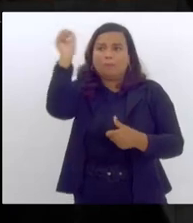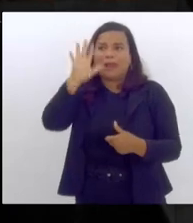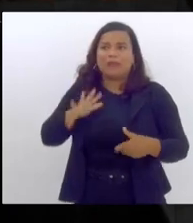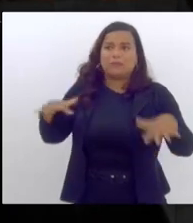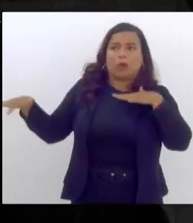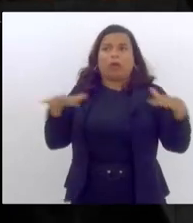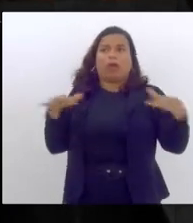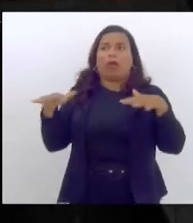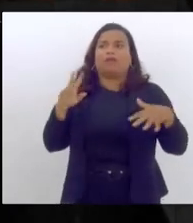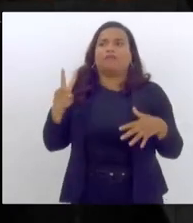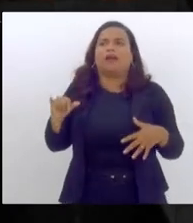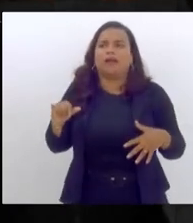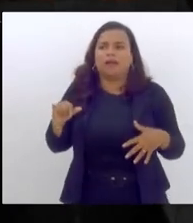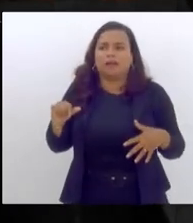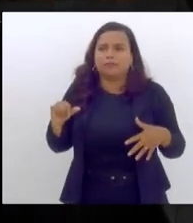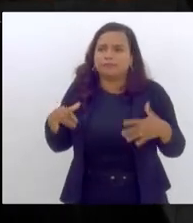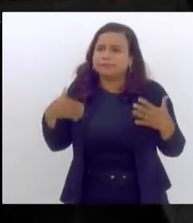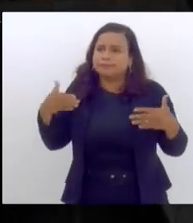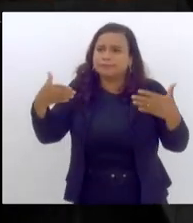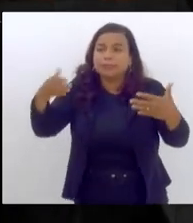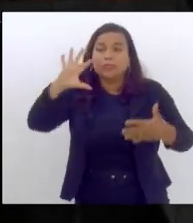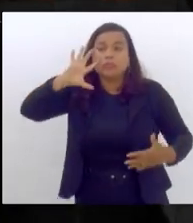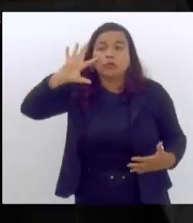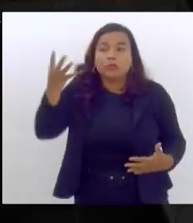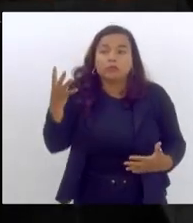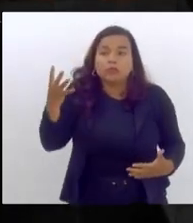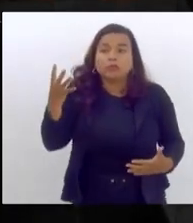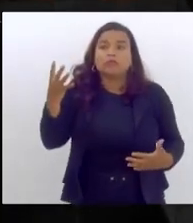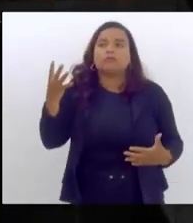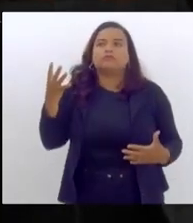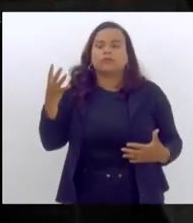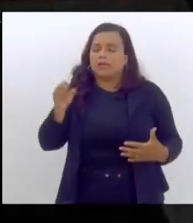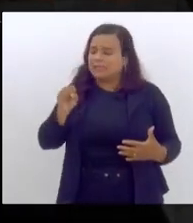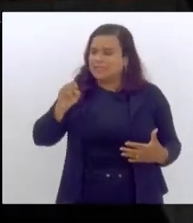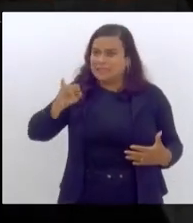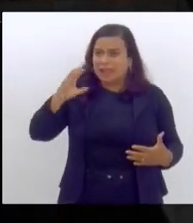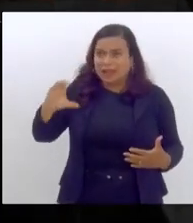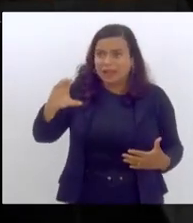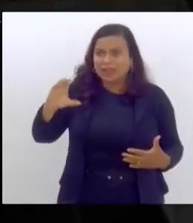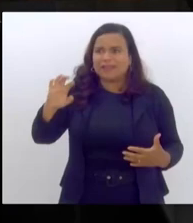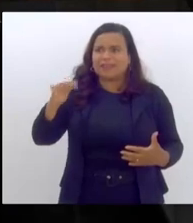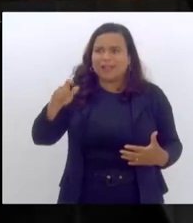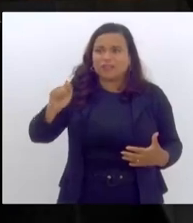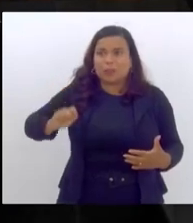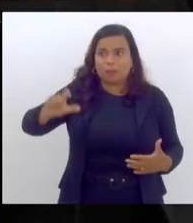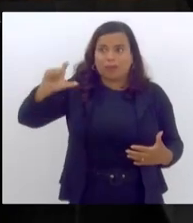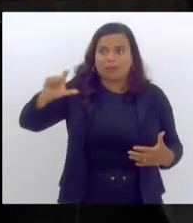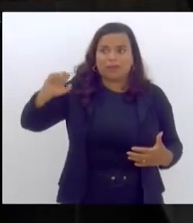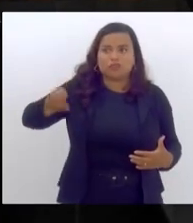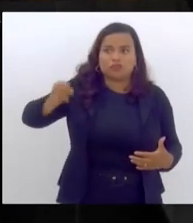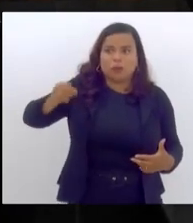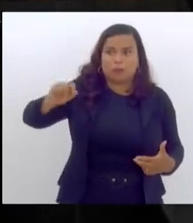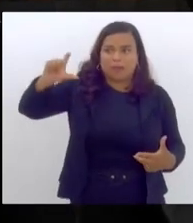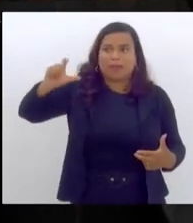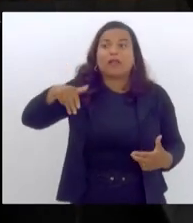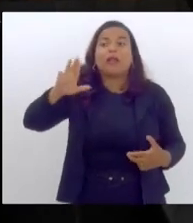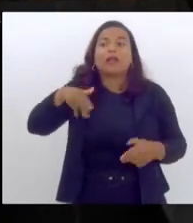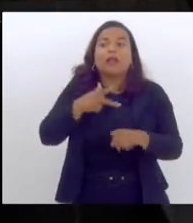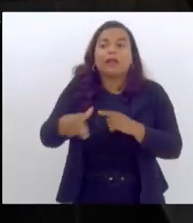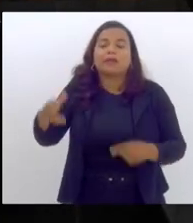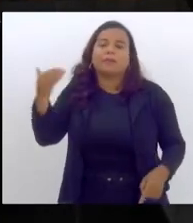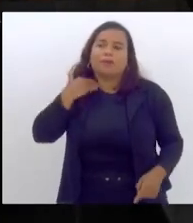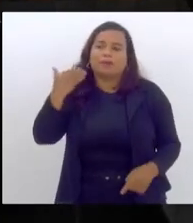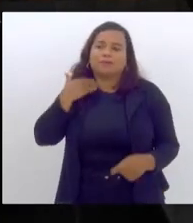Solução: aumenta a taxa Selic, aumenta o juro real. Quem ganha? Os banqueiros.